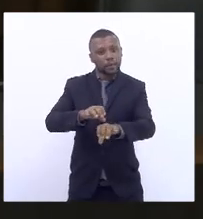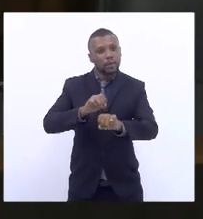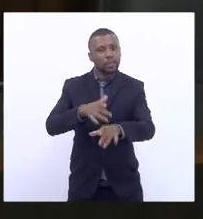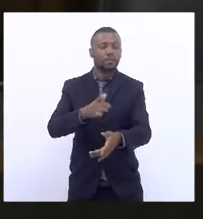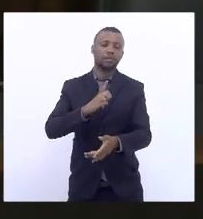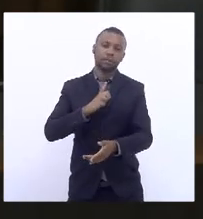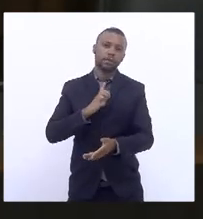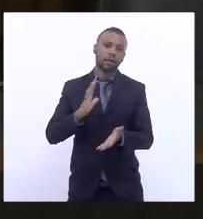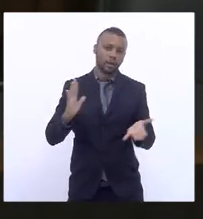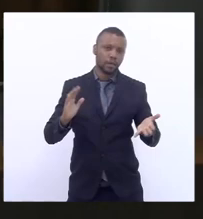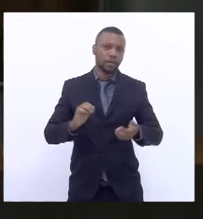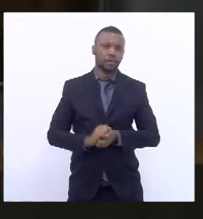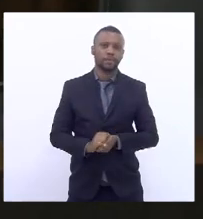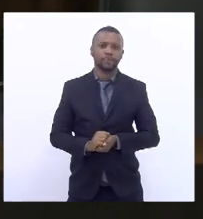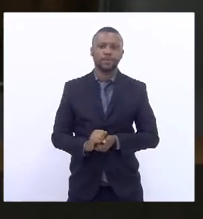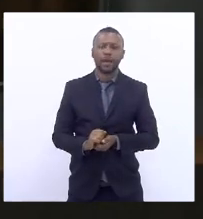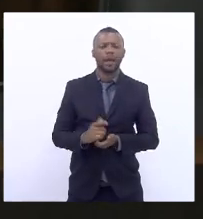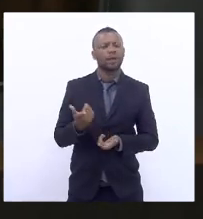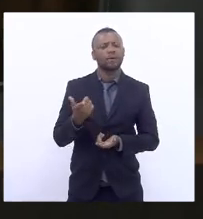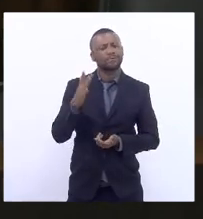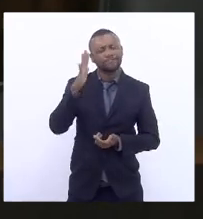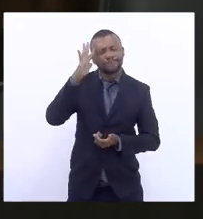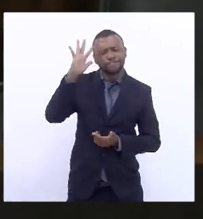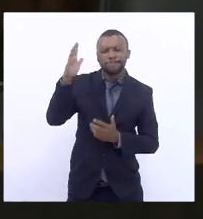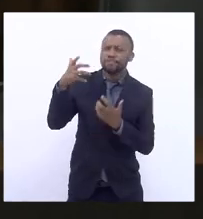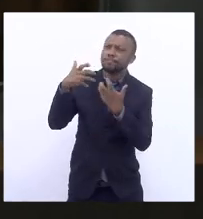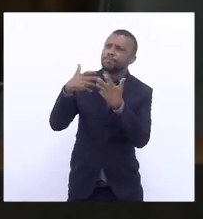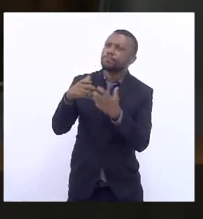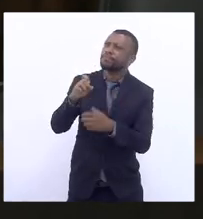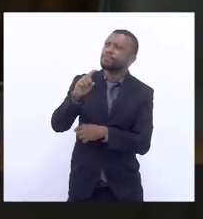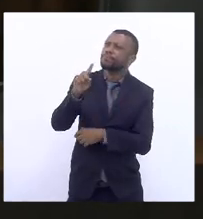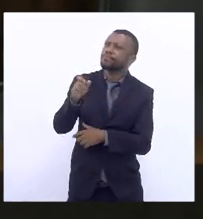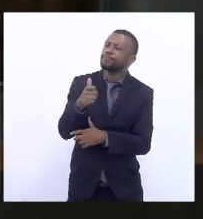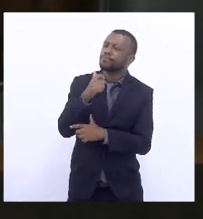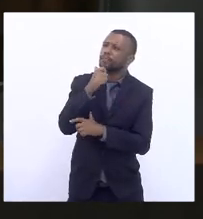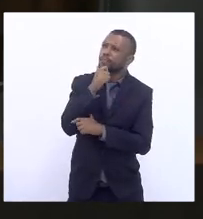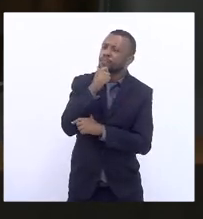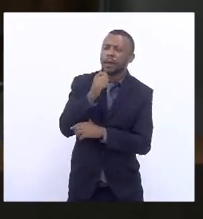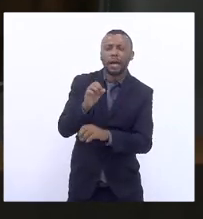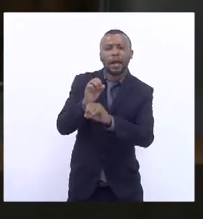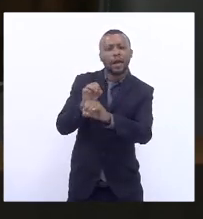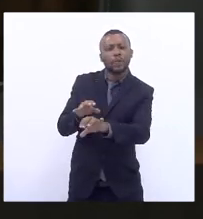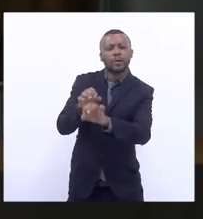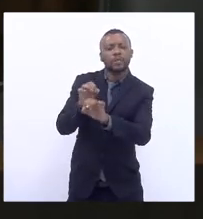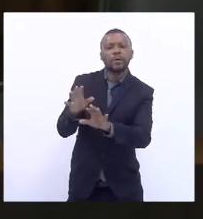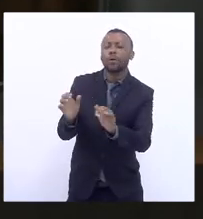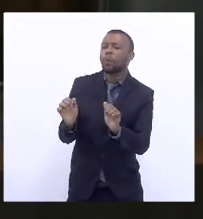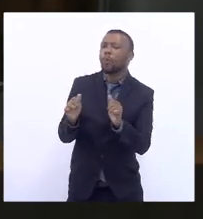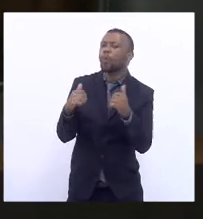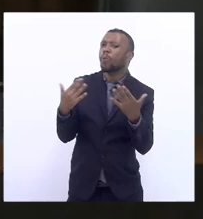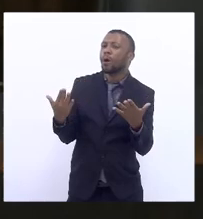pergunto, que educação? Porque a educação,